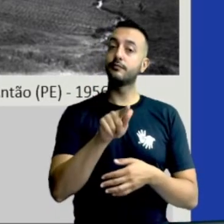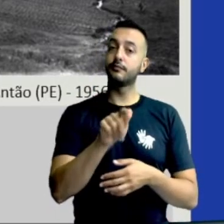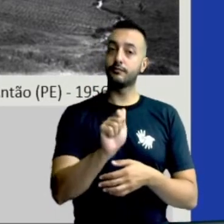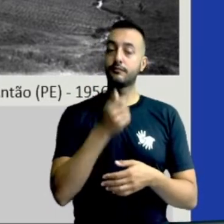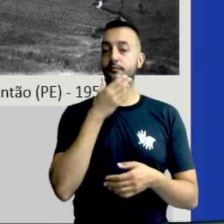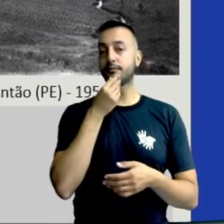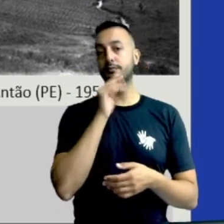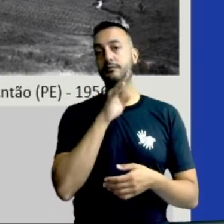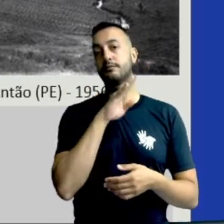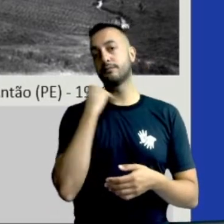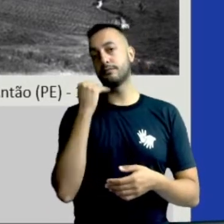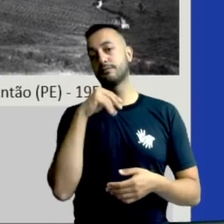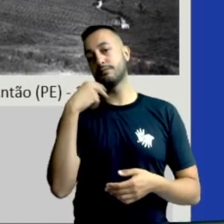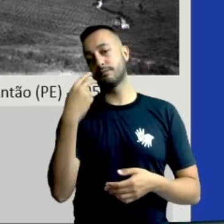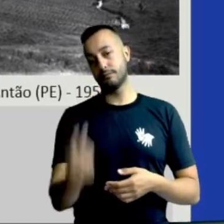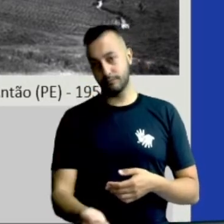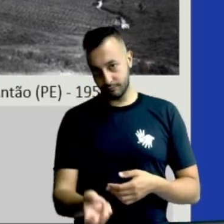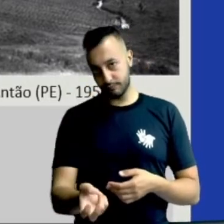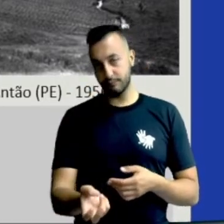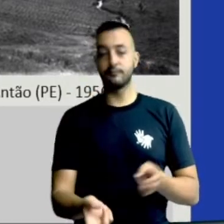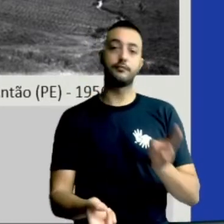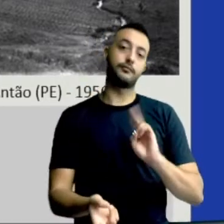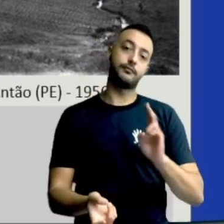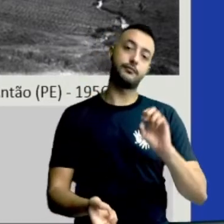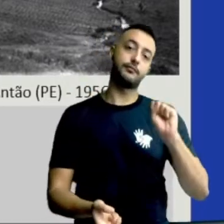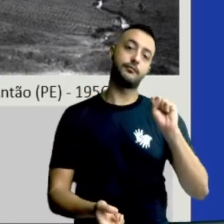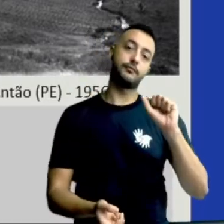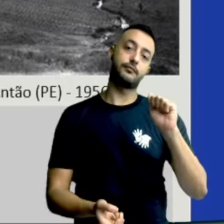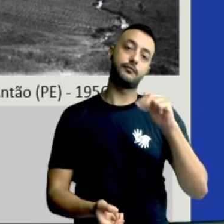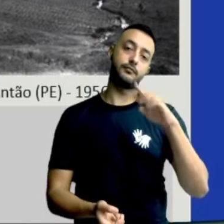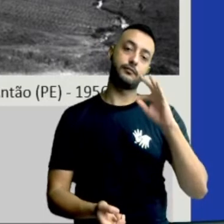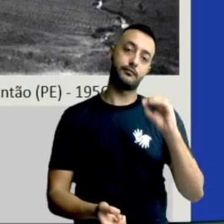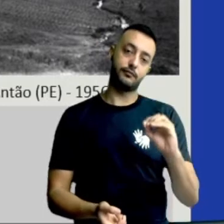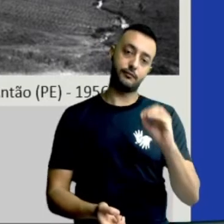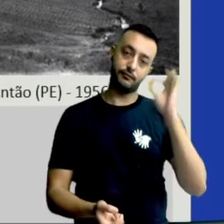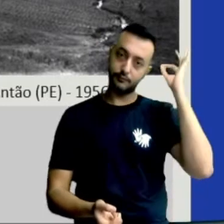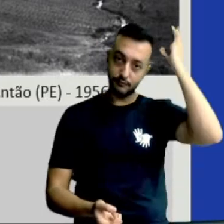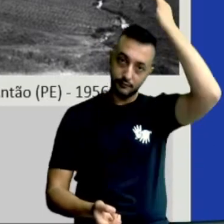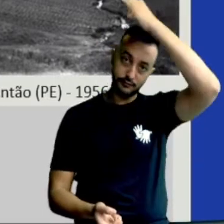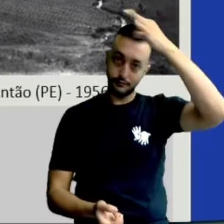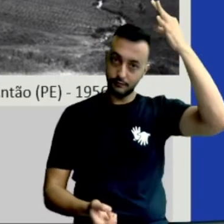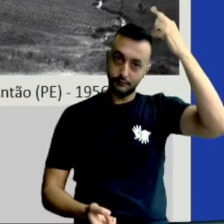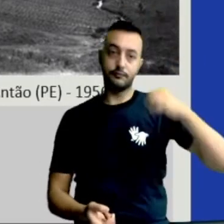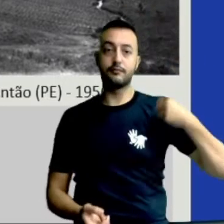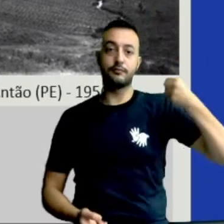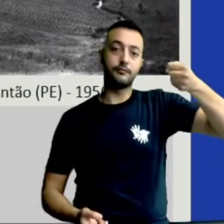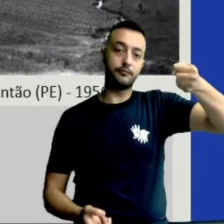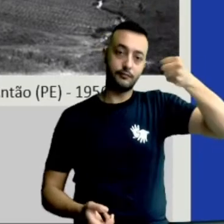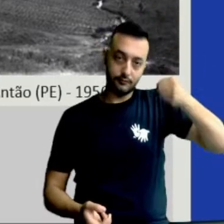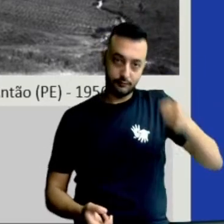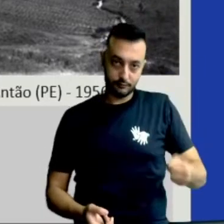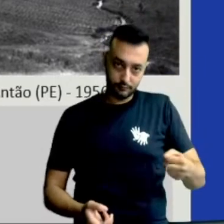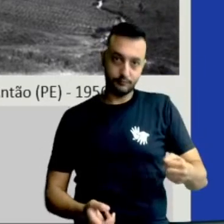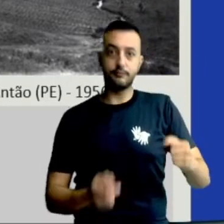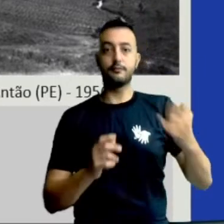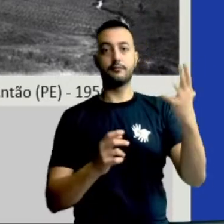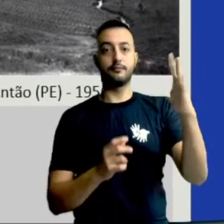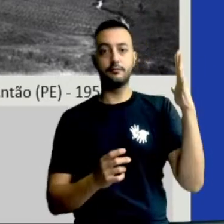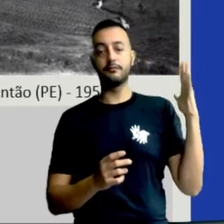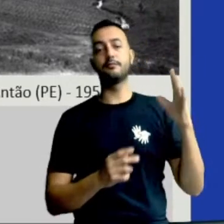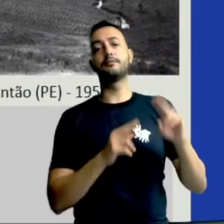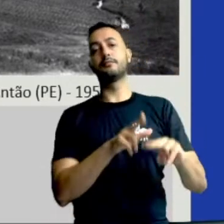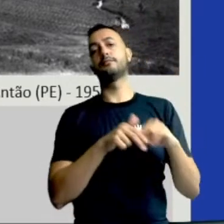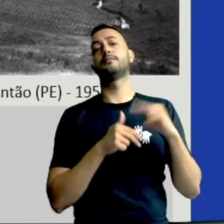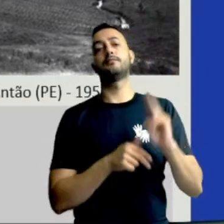fundador, passou a se chamar Santo Antão da Mata, denominação que derivou não do santo invocado, mas